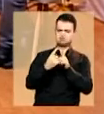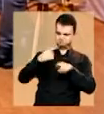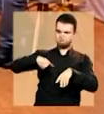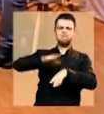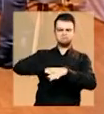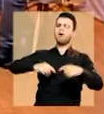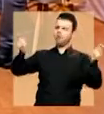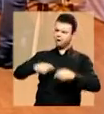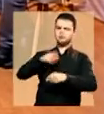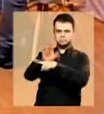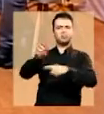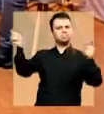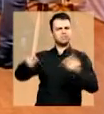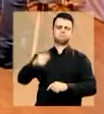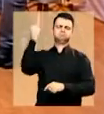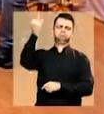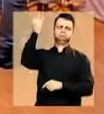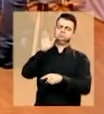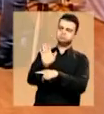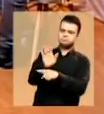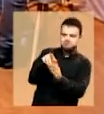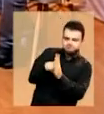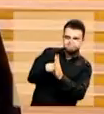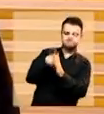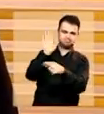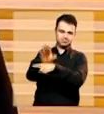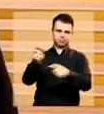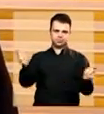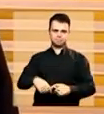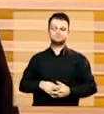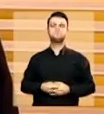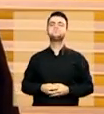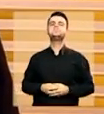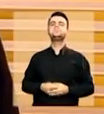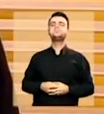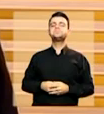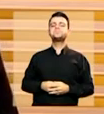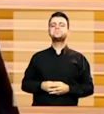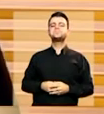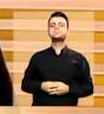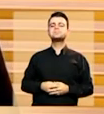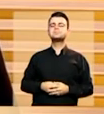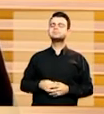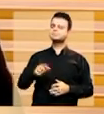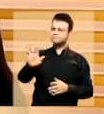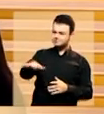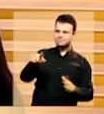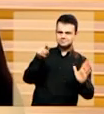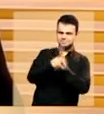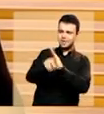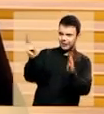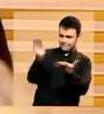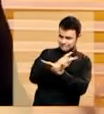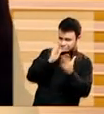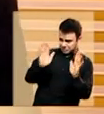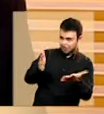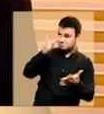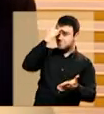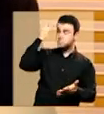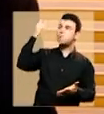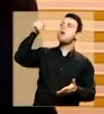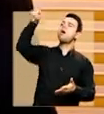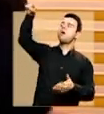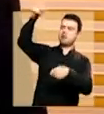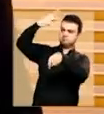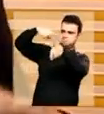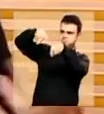isso. que é o mais importante. Lara, costuma acontecer, vamos supor, de você colocar quem fez o intercâmbio para conversar com